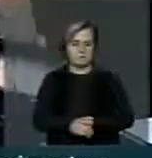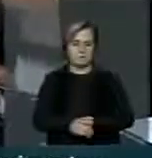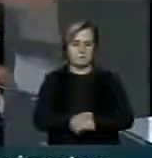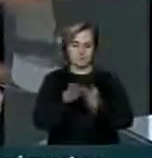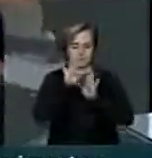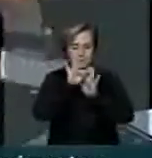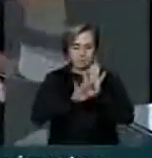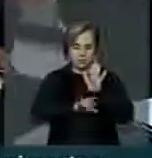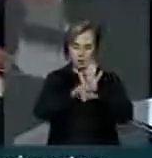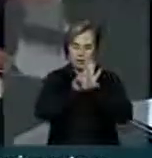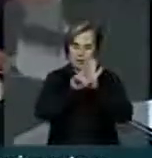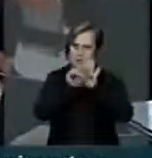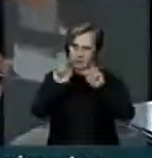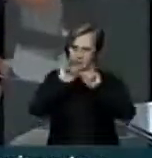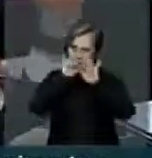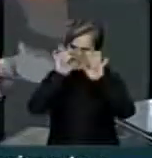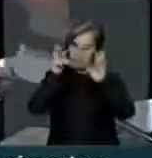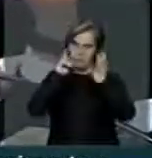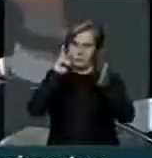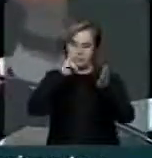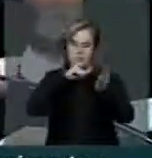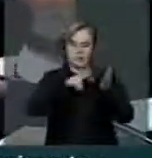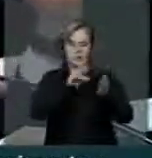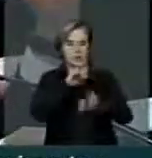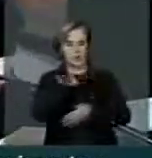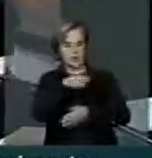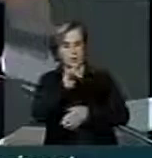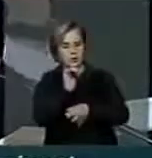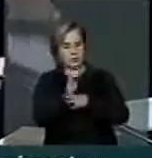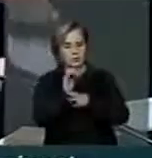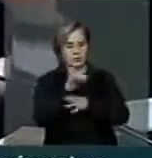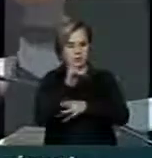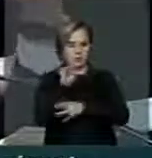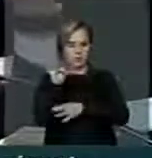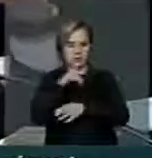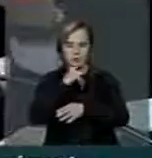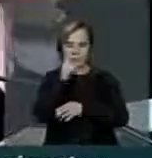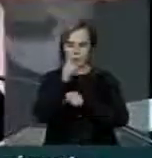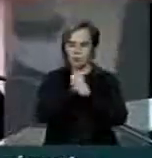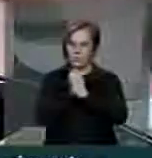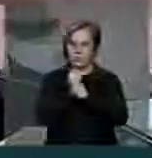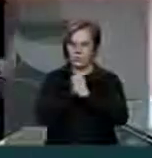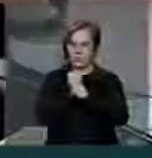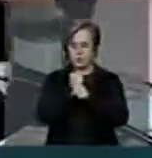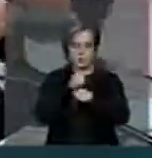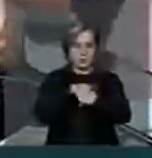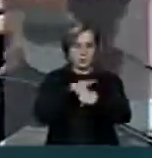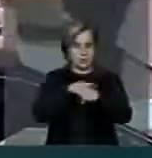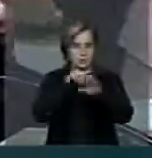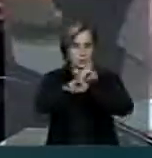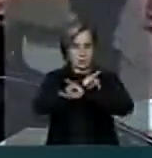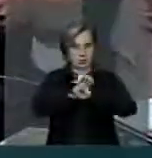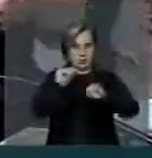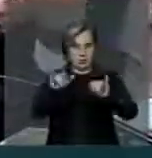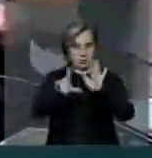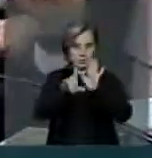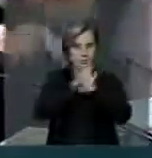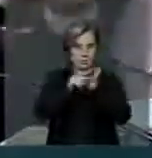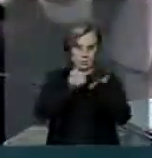lei é claro. Vamos ler aqui. O que está? A União, os Estados e o Distrito Federal deverão, no prazo de 1 ano, contando a partir da data da publicação desta